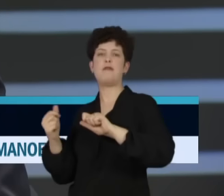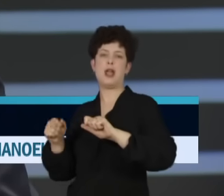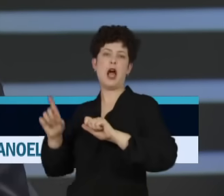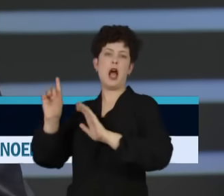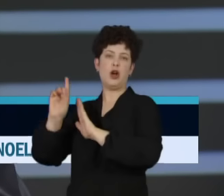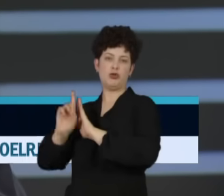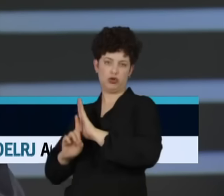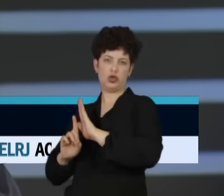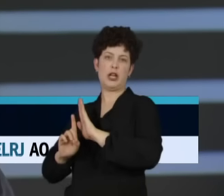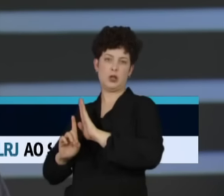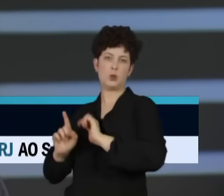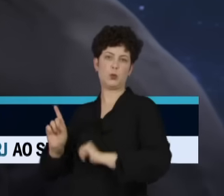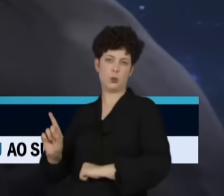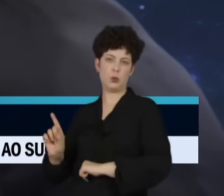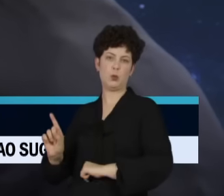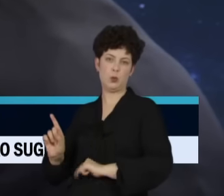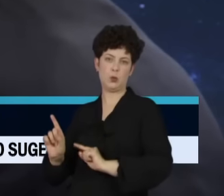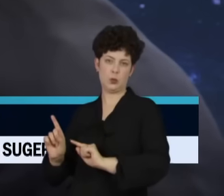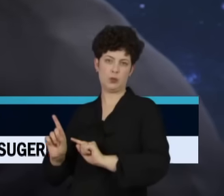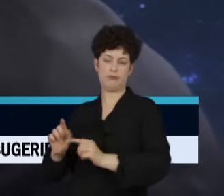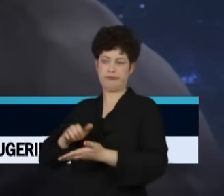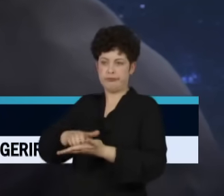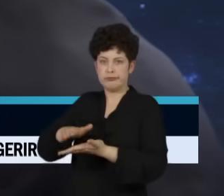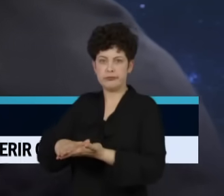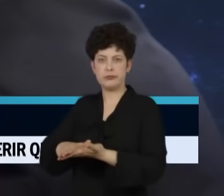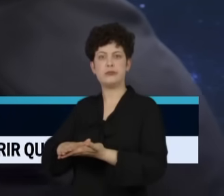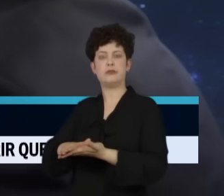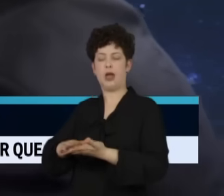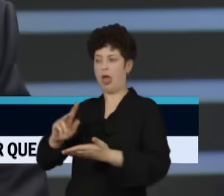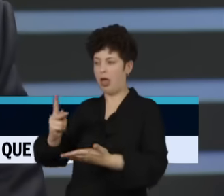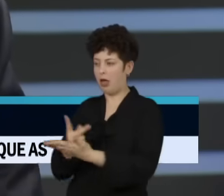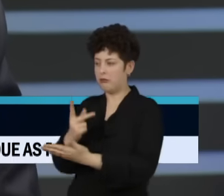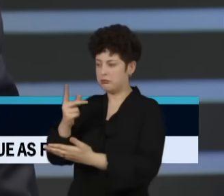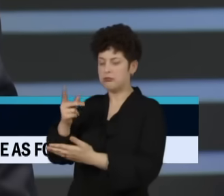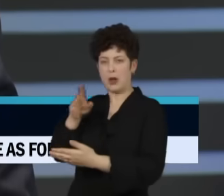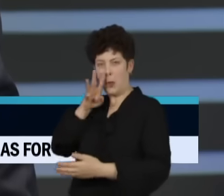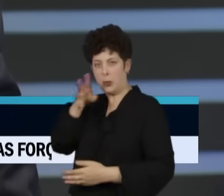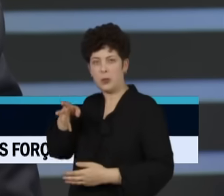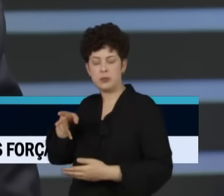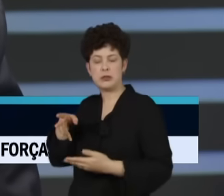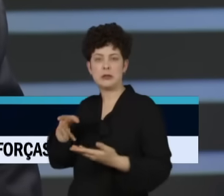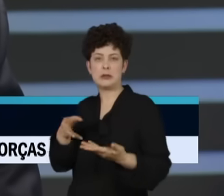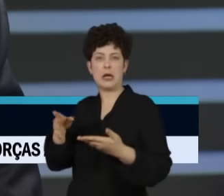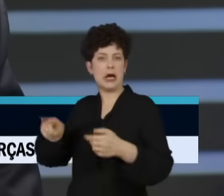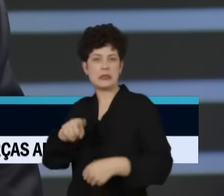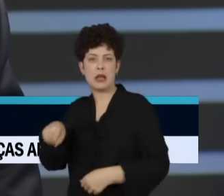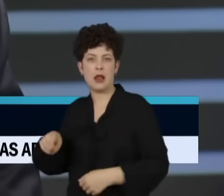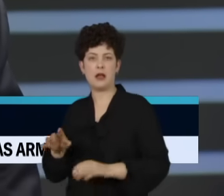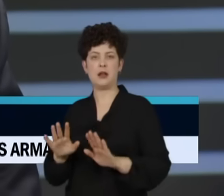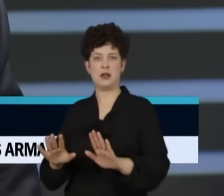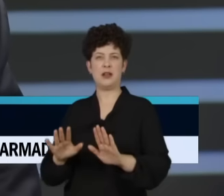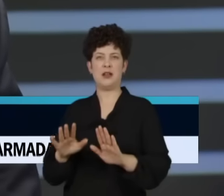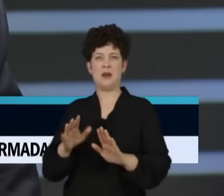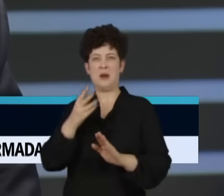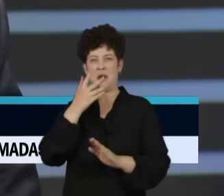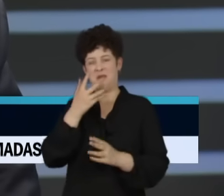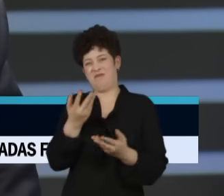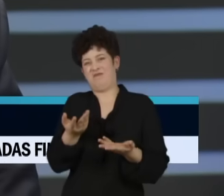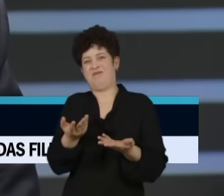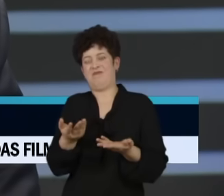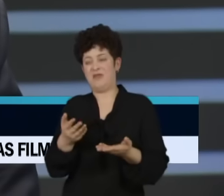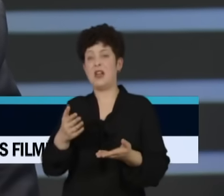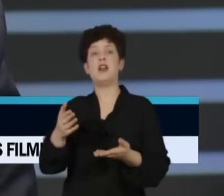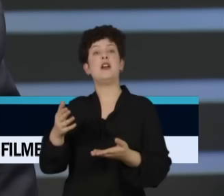direito administrativo sancionador, a improbidade. Então assim, e a é é quase unânime nos nossos